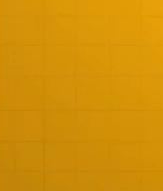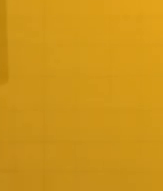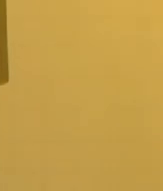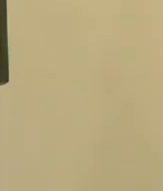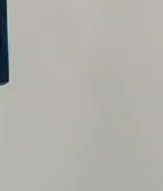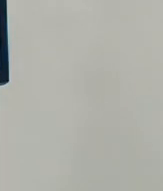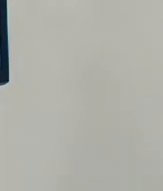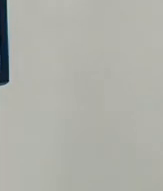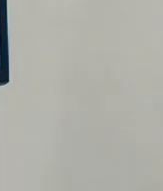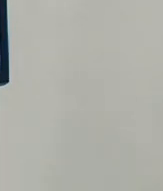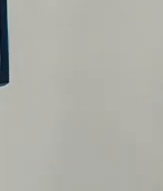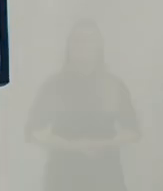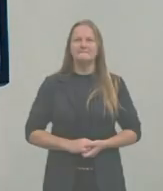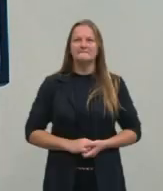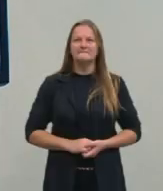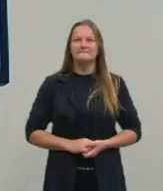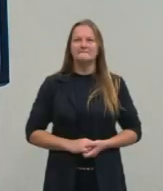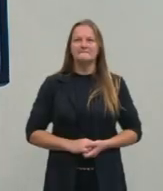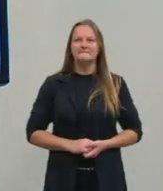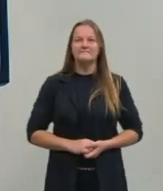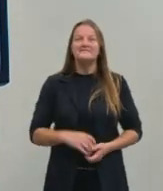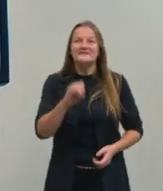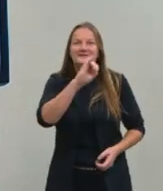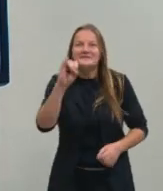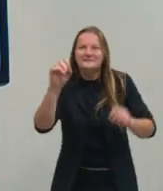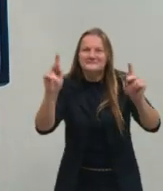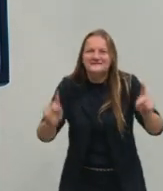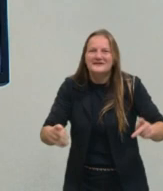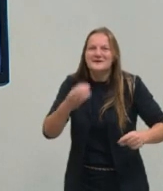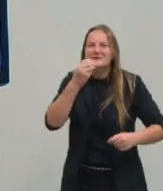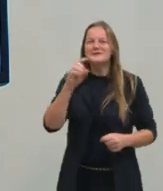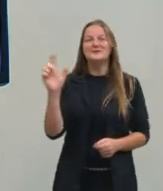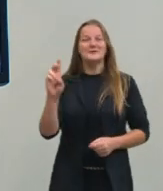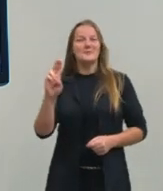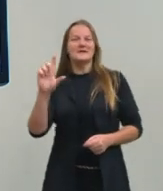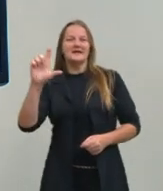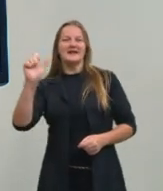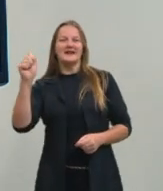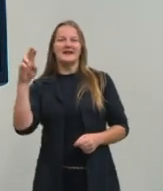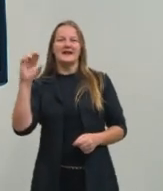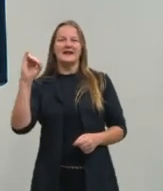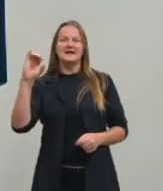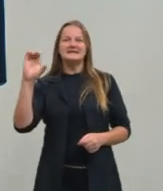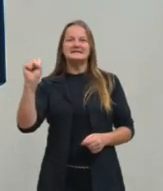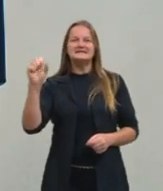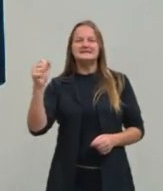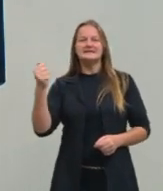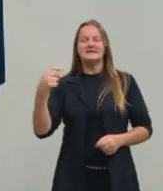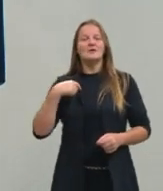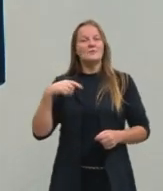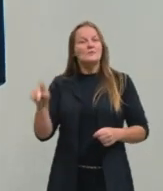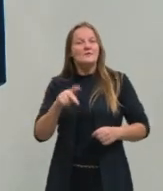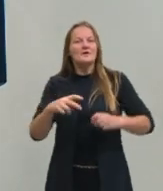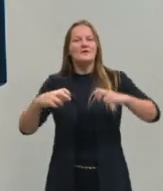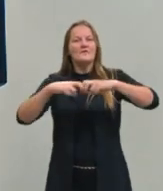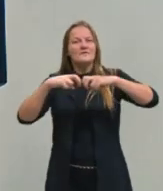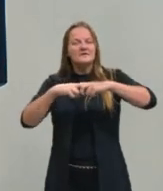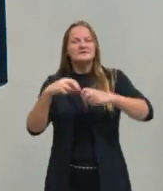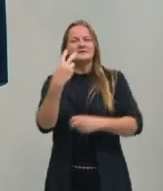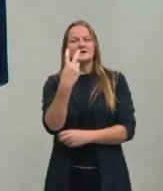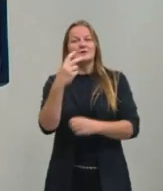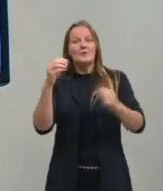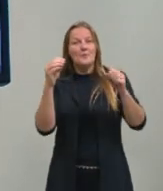E aí o Olá pessoal me chamo Larissa e você é a professora de física do pré-enem